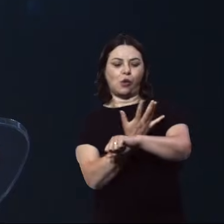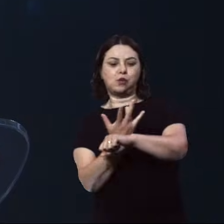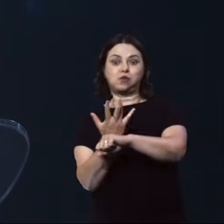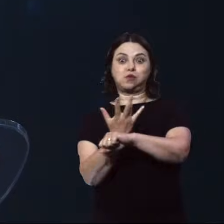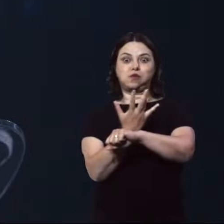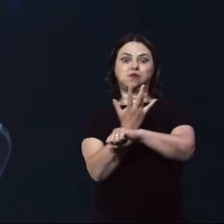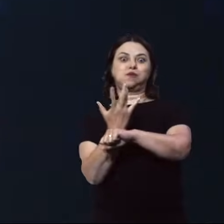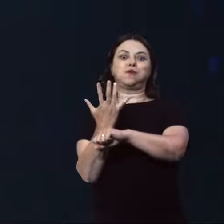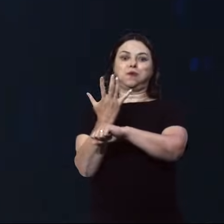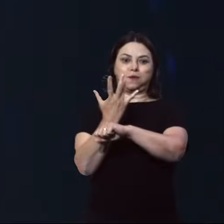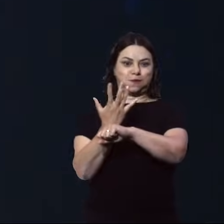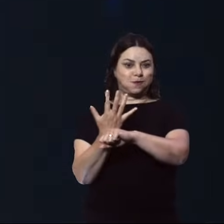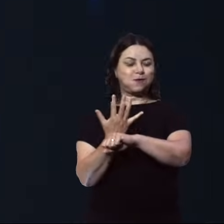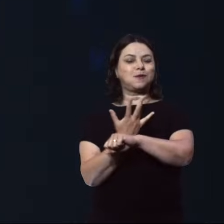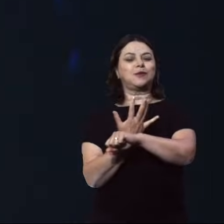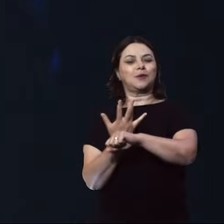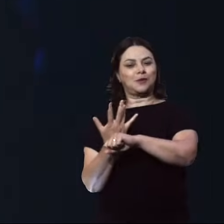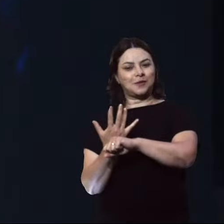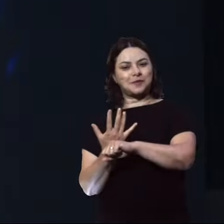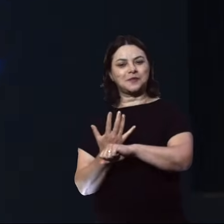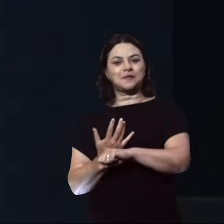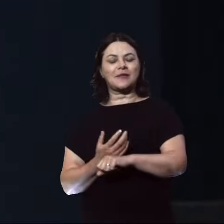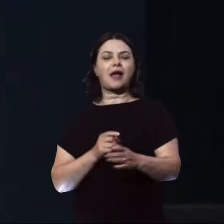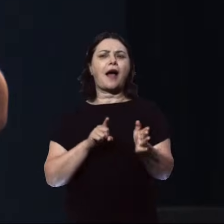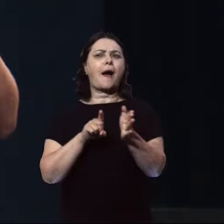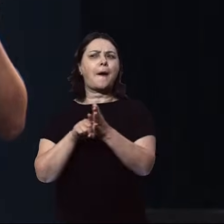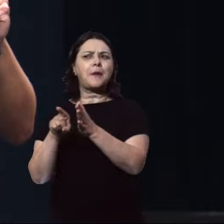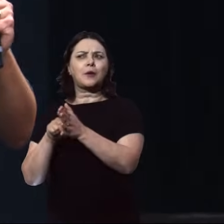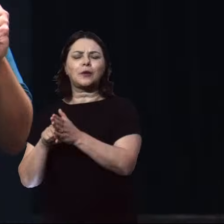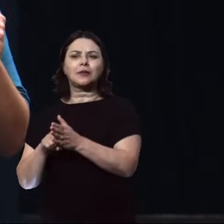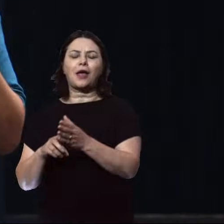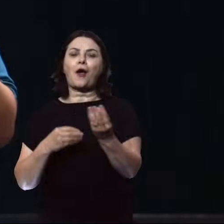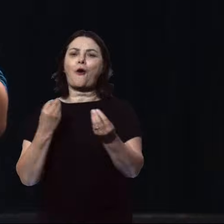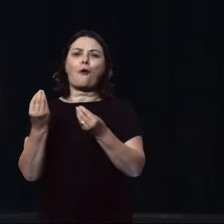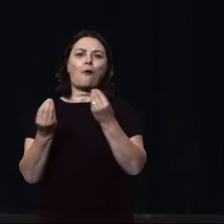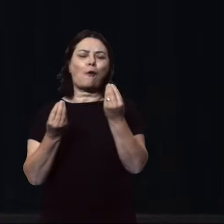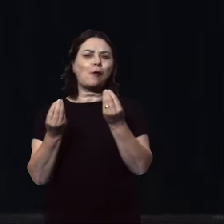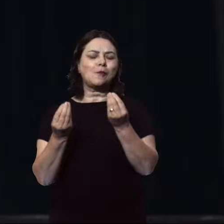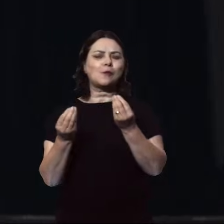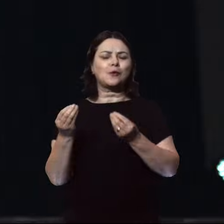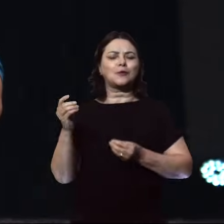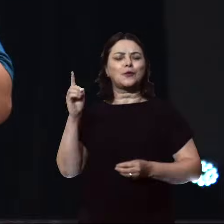apagando. Então a pergunta que eu tenho para você é: como é que foram esses 10 primeiros dias do ano?